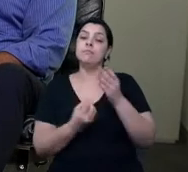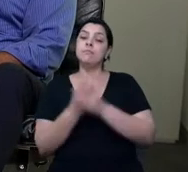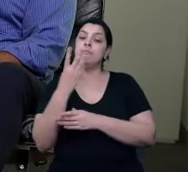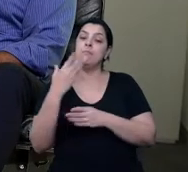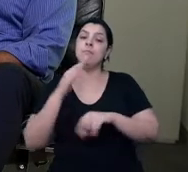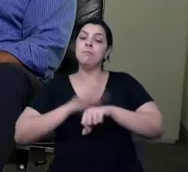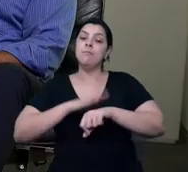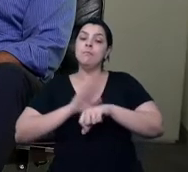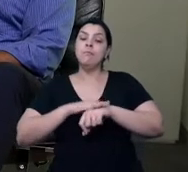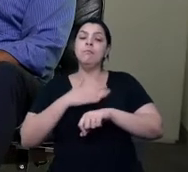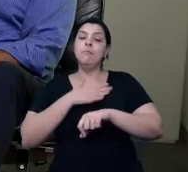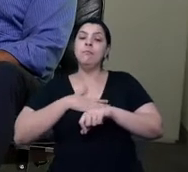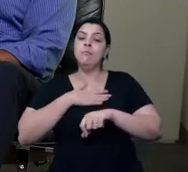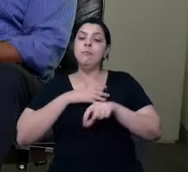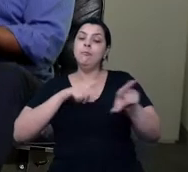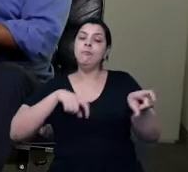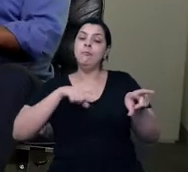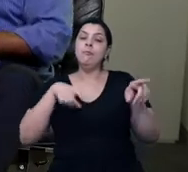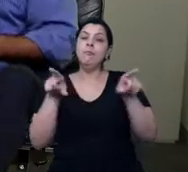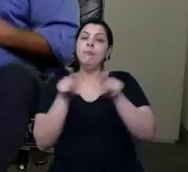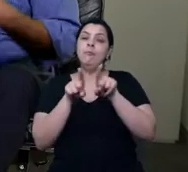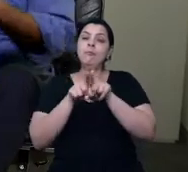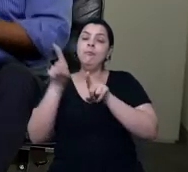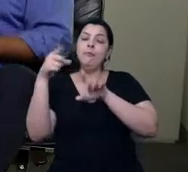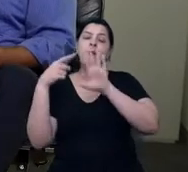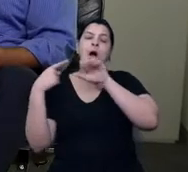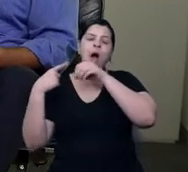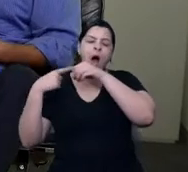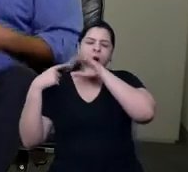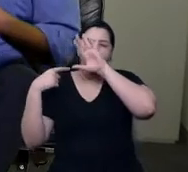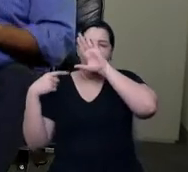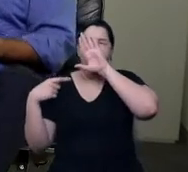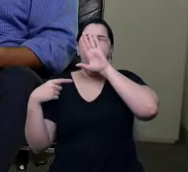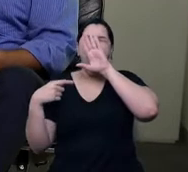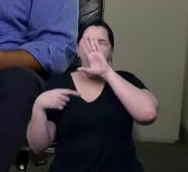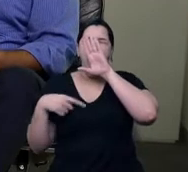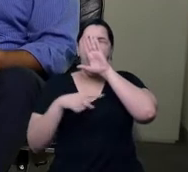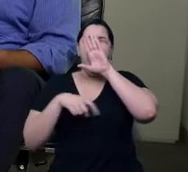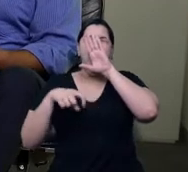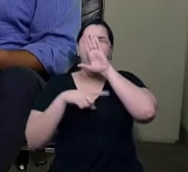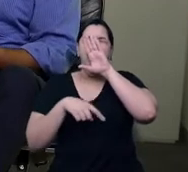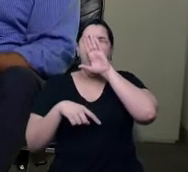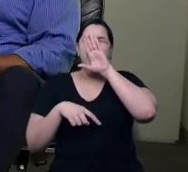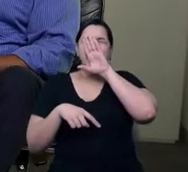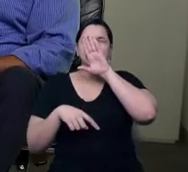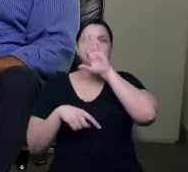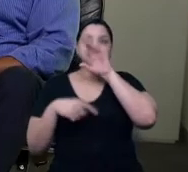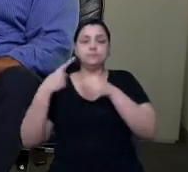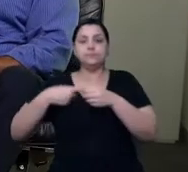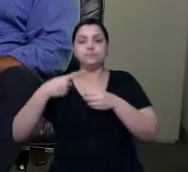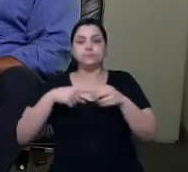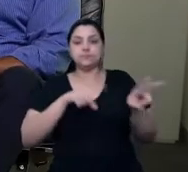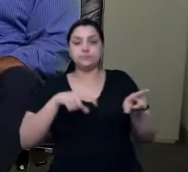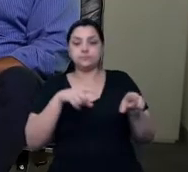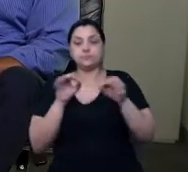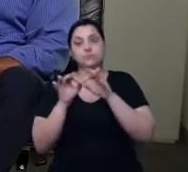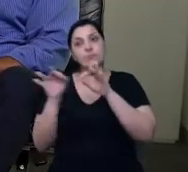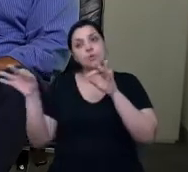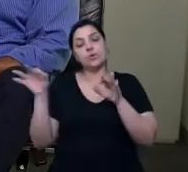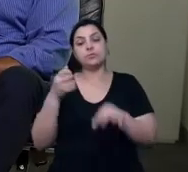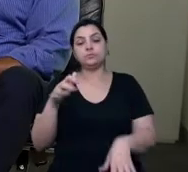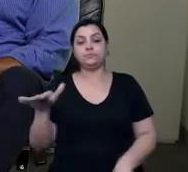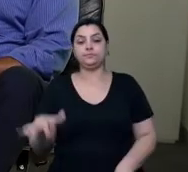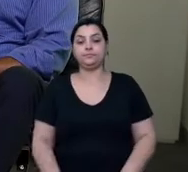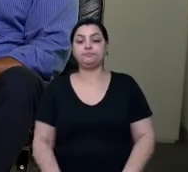minha origem sertaneja, né? A cidade de Seabra é da Bahia, mas é uma Bahia do sertão, uma Bahia do interior, que fica um pouco longe do litoral. Que interessante, é